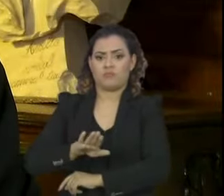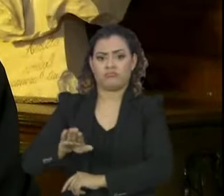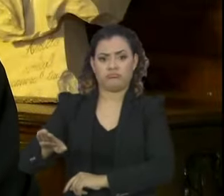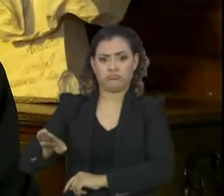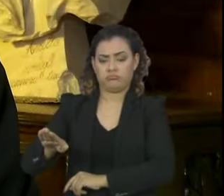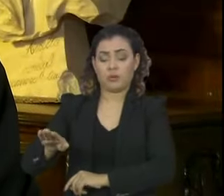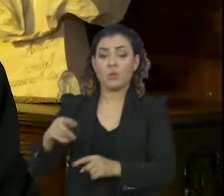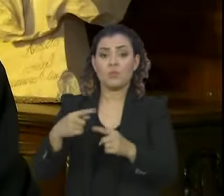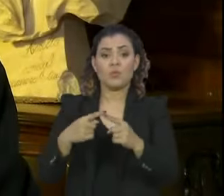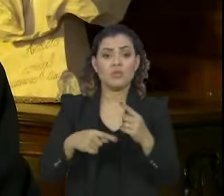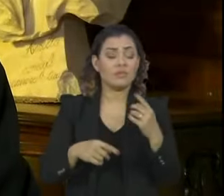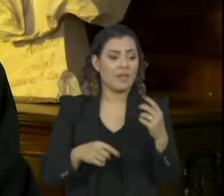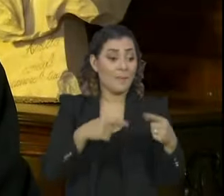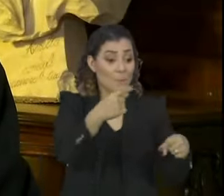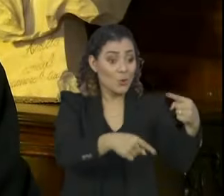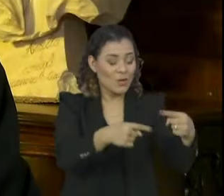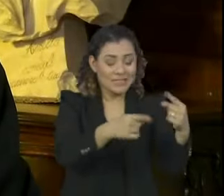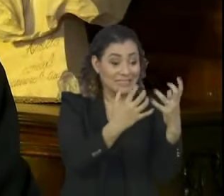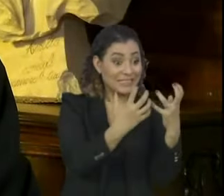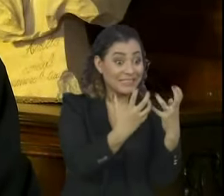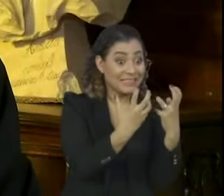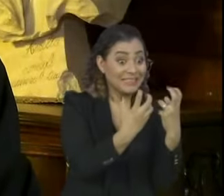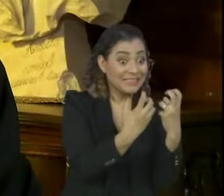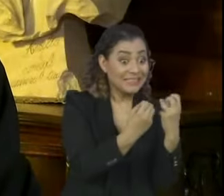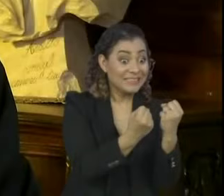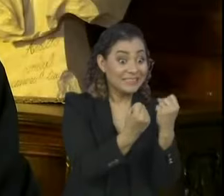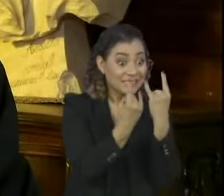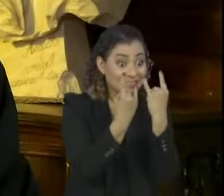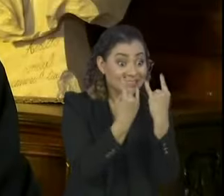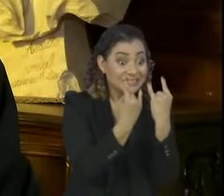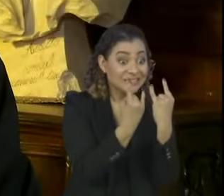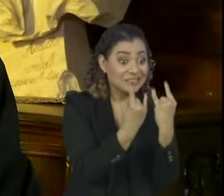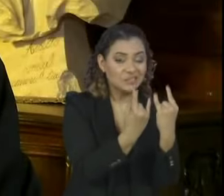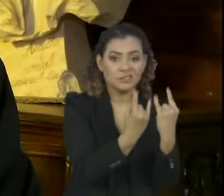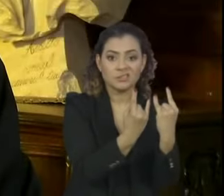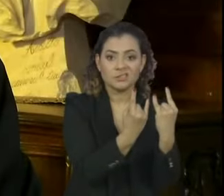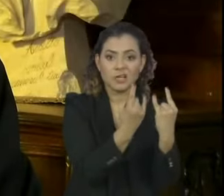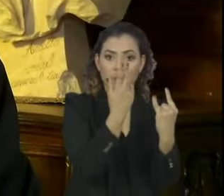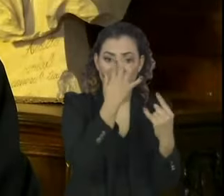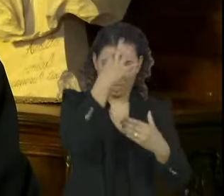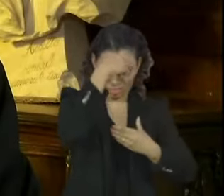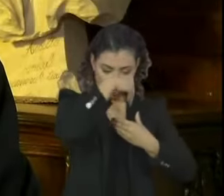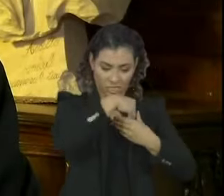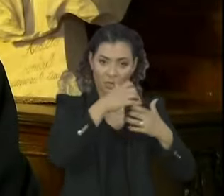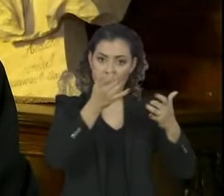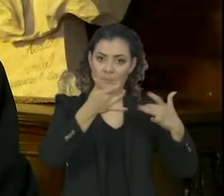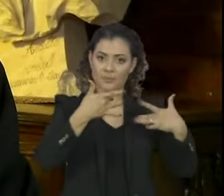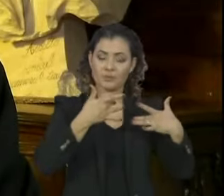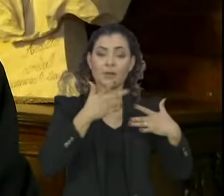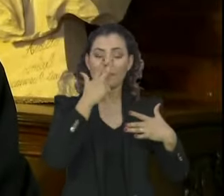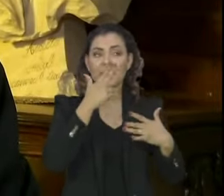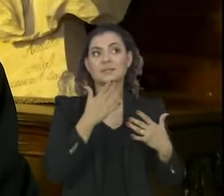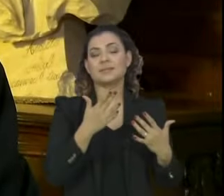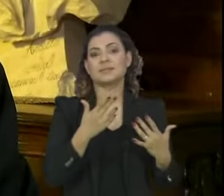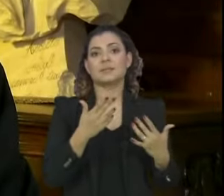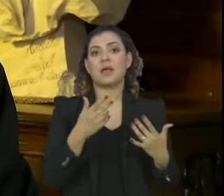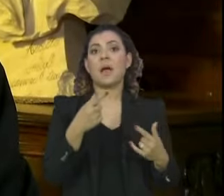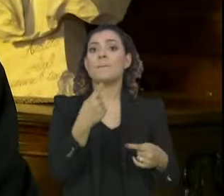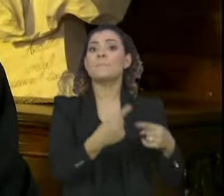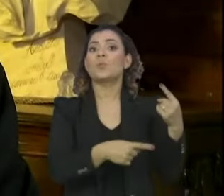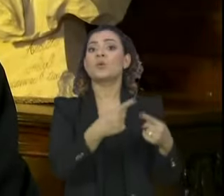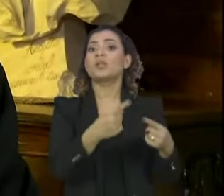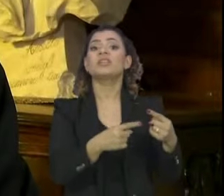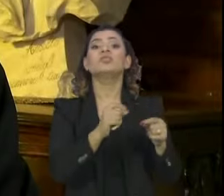a paixão política normalmente ela Ela dividir Não é por nada que o que a